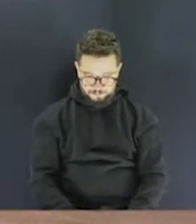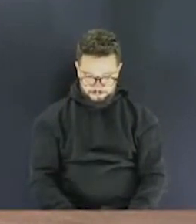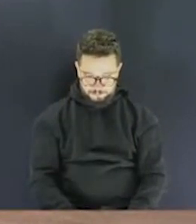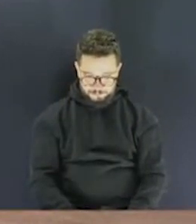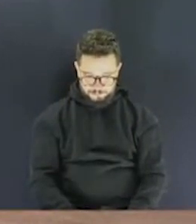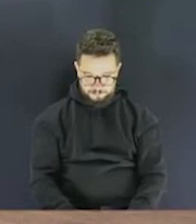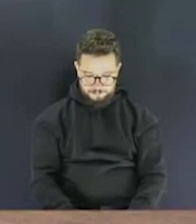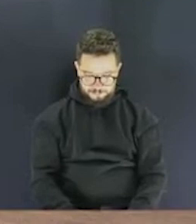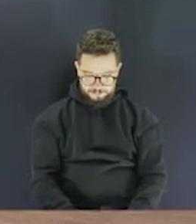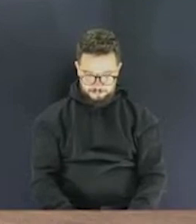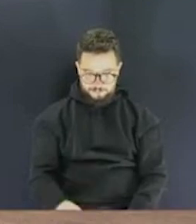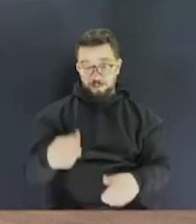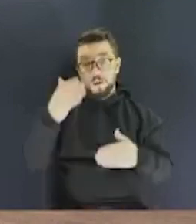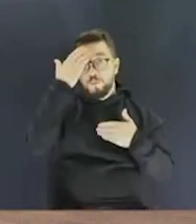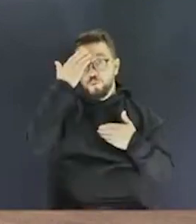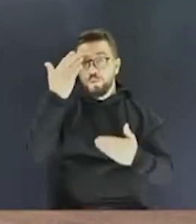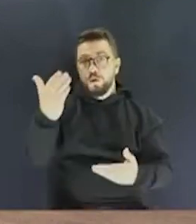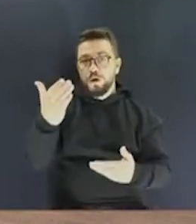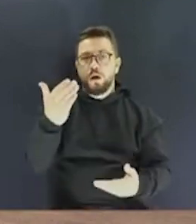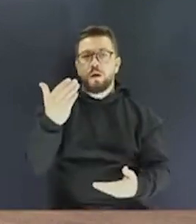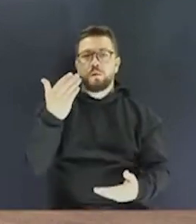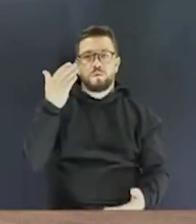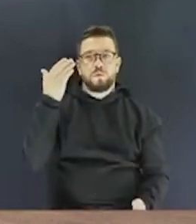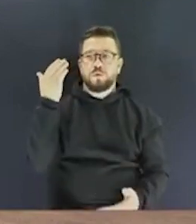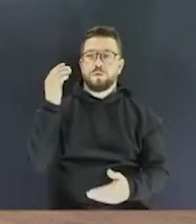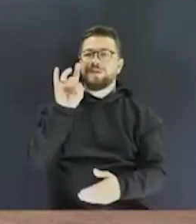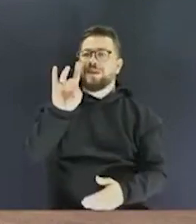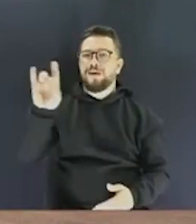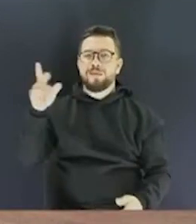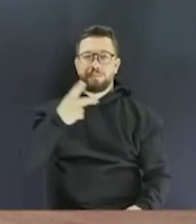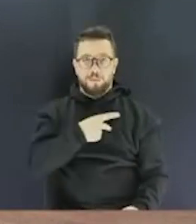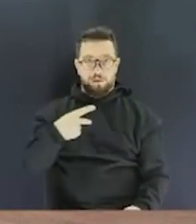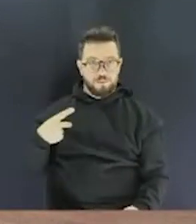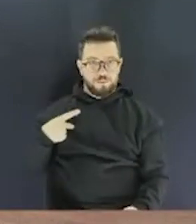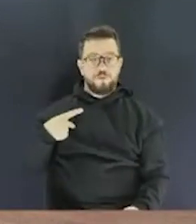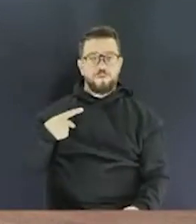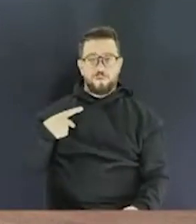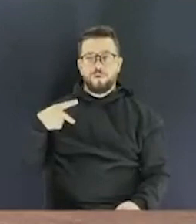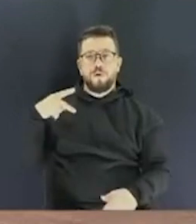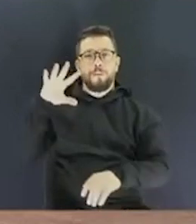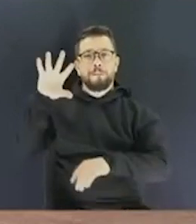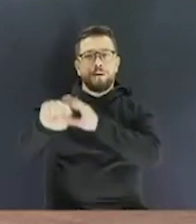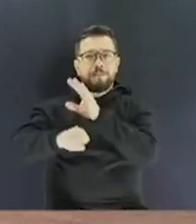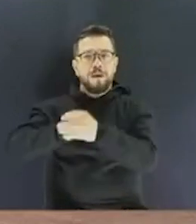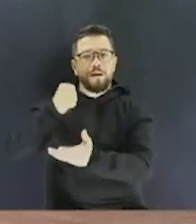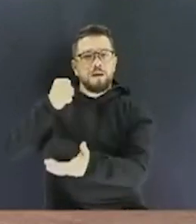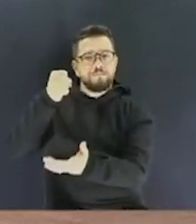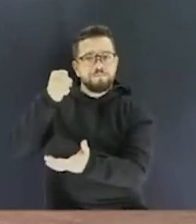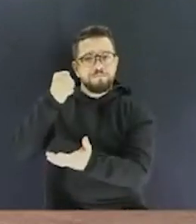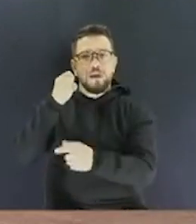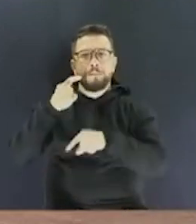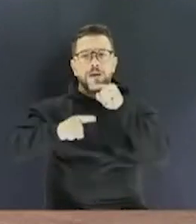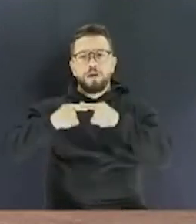e pastoras, igrejas na capital, que têm feito a coleta de materiais.